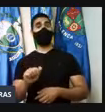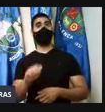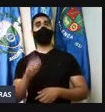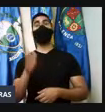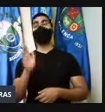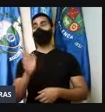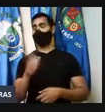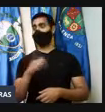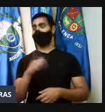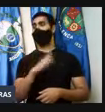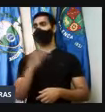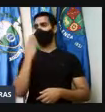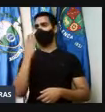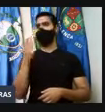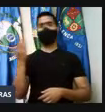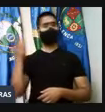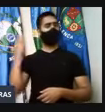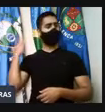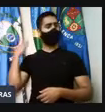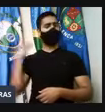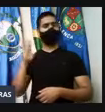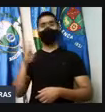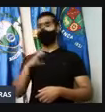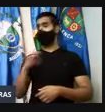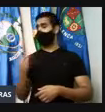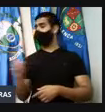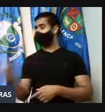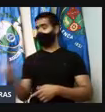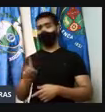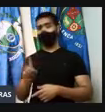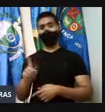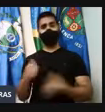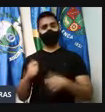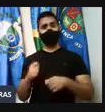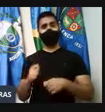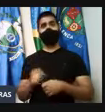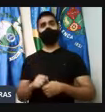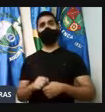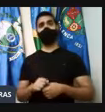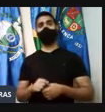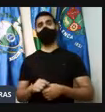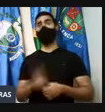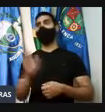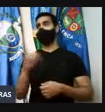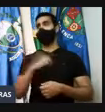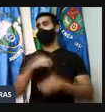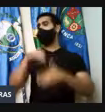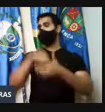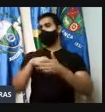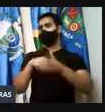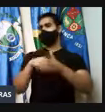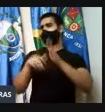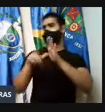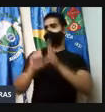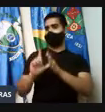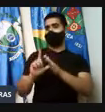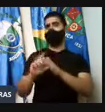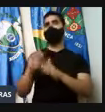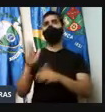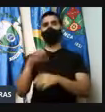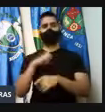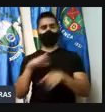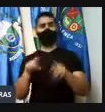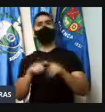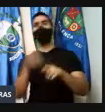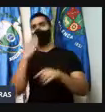já está convocado, eles já estão convocados. Já existiu uma votação anterior, já existia um